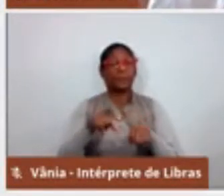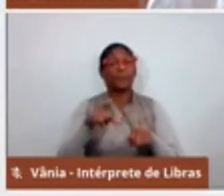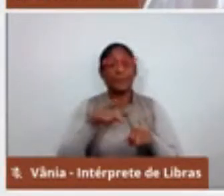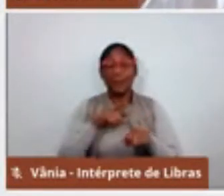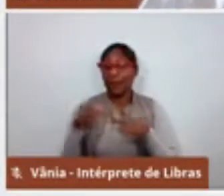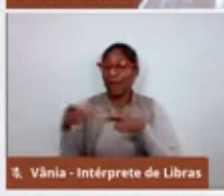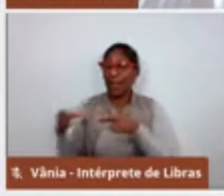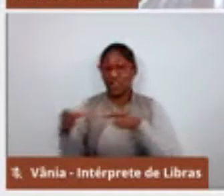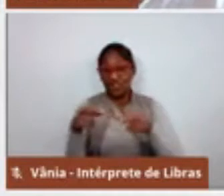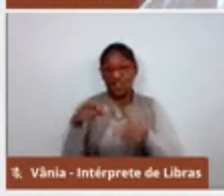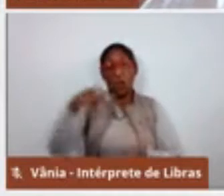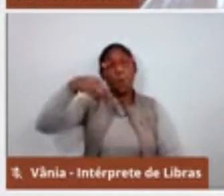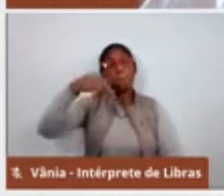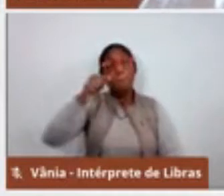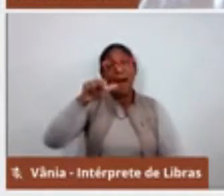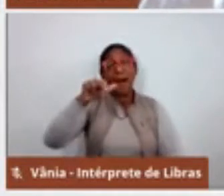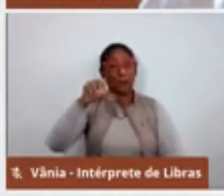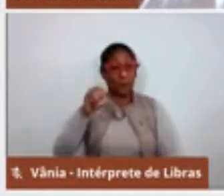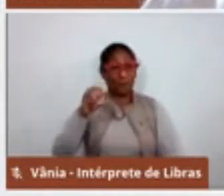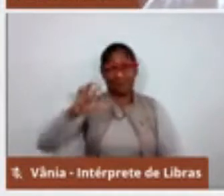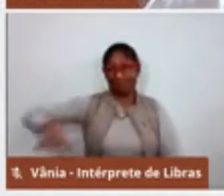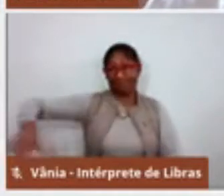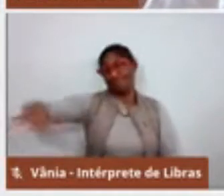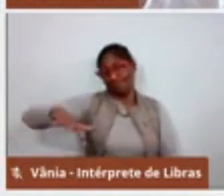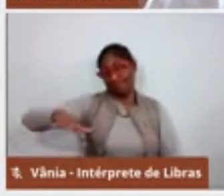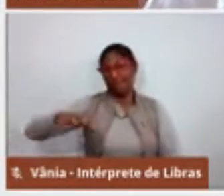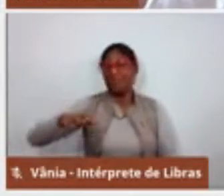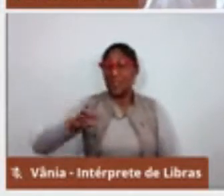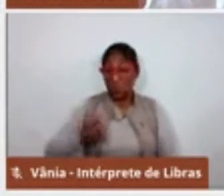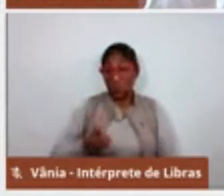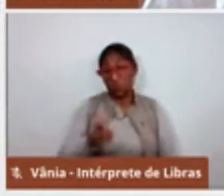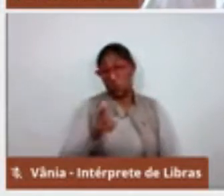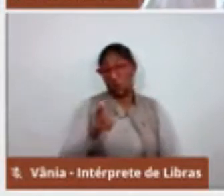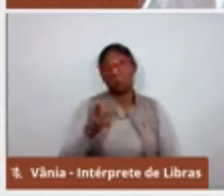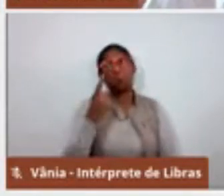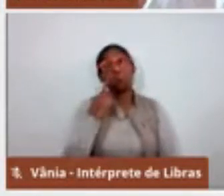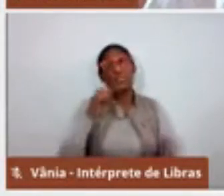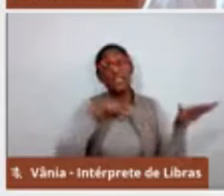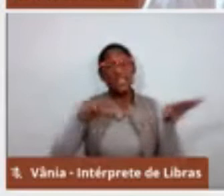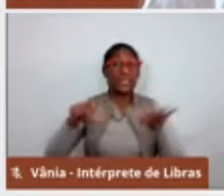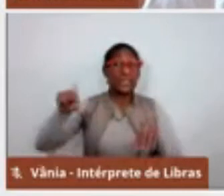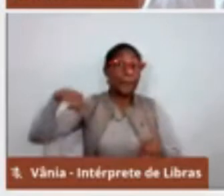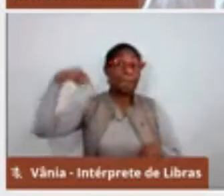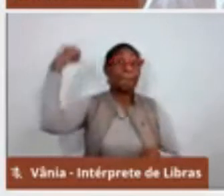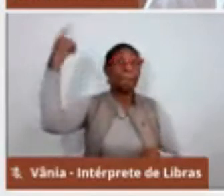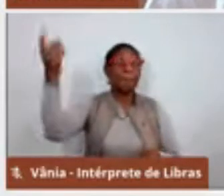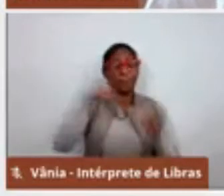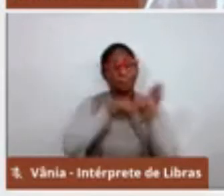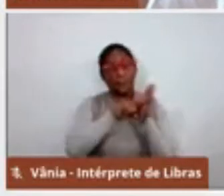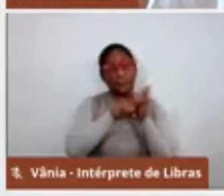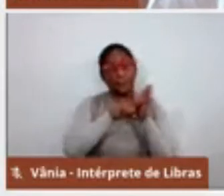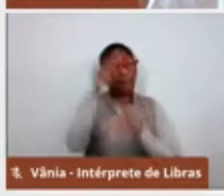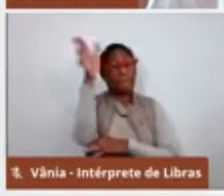Se os dados se mantiverem nessa tendência, é bem possível que na próxima análise de bandeiras,